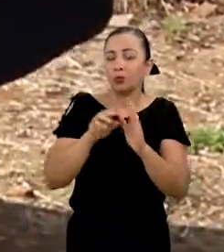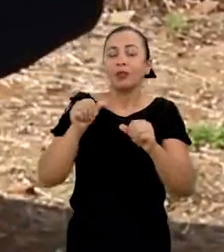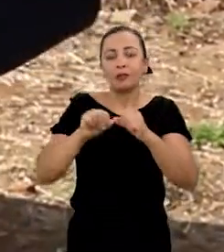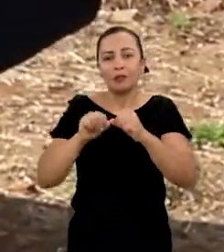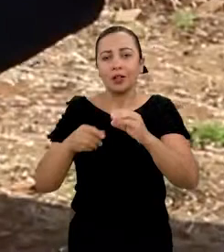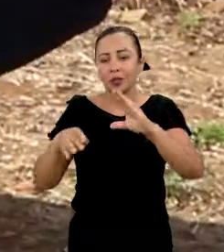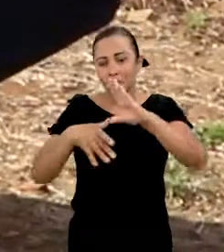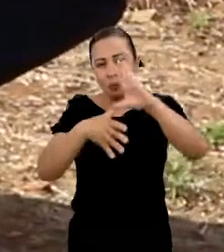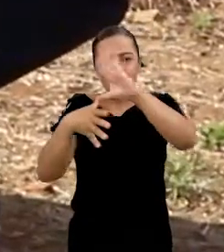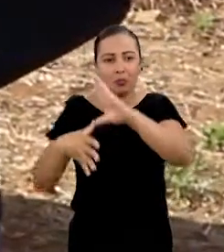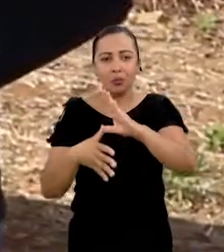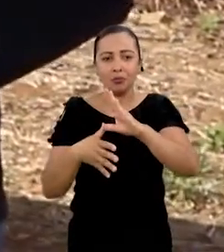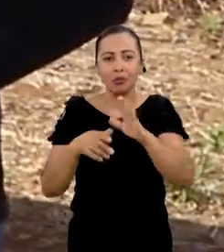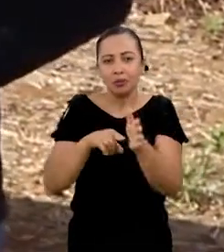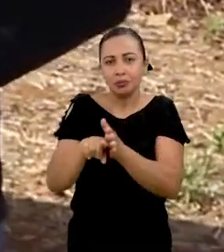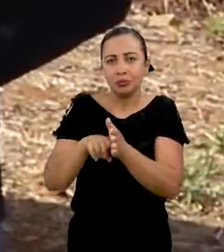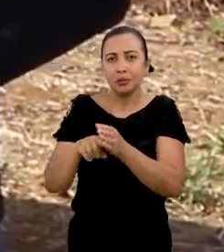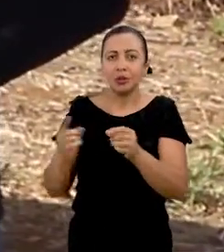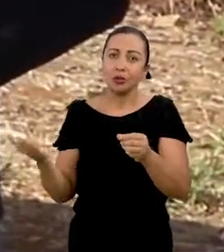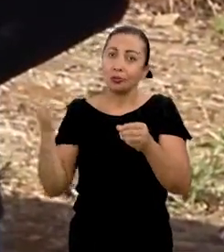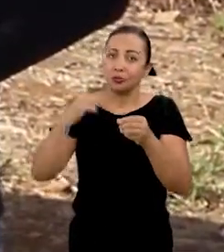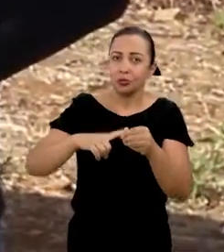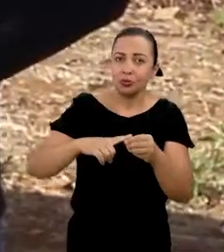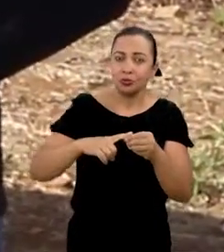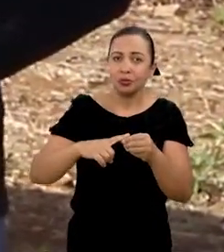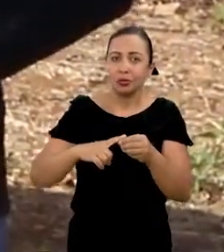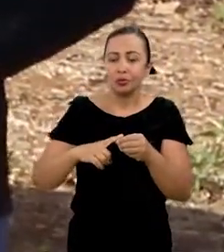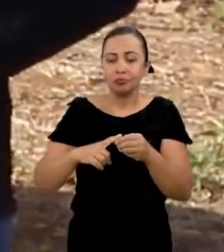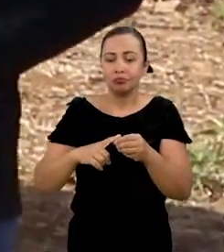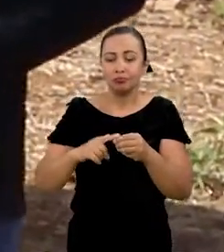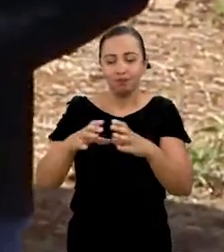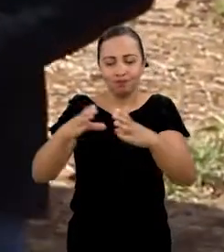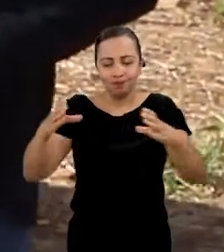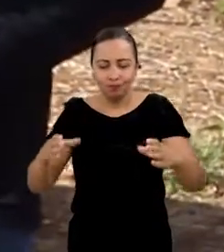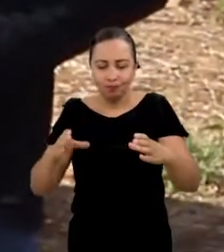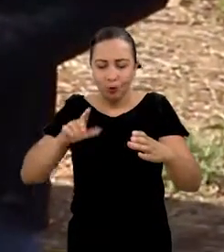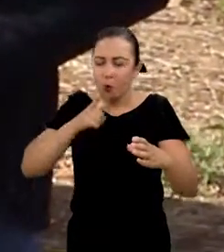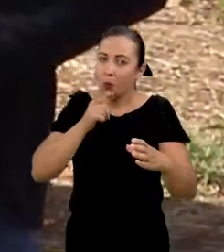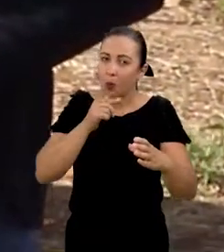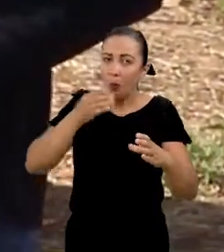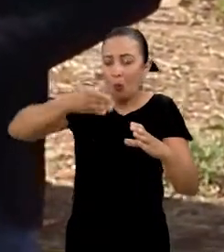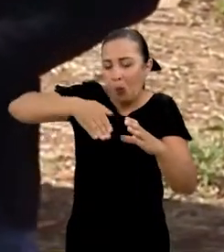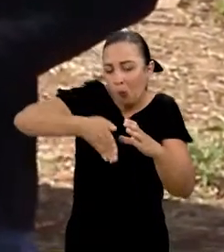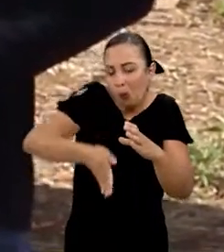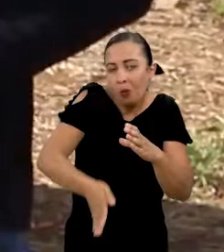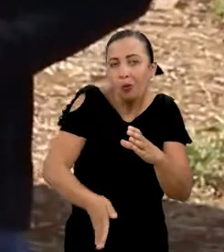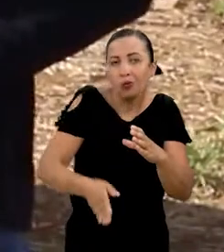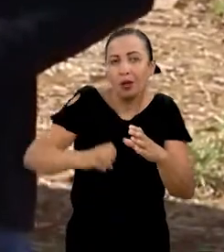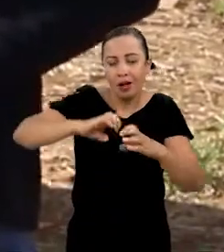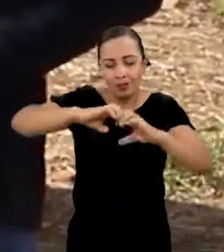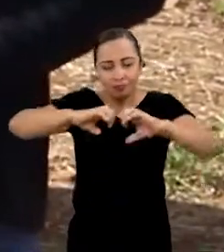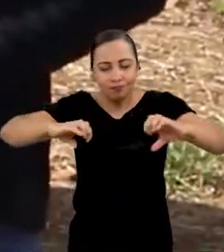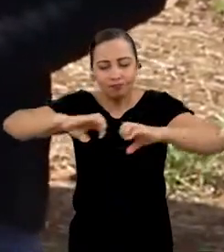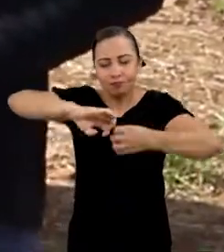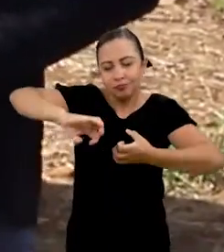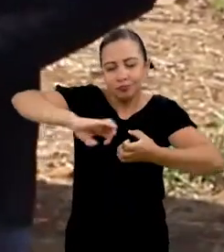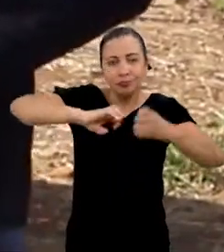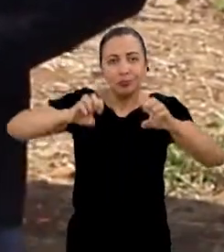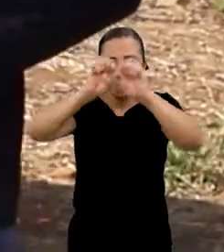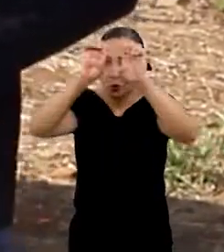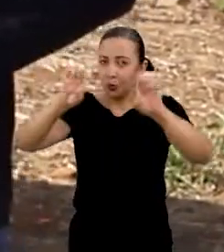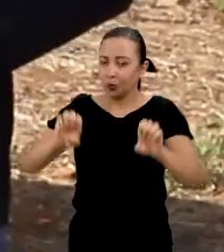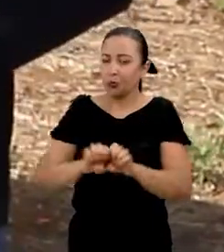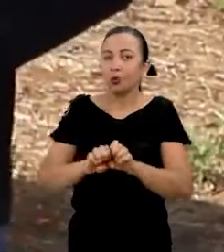gente fez o mapeamento e a gente chega no poço. É um procedimento bem simples, nós desmontamos ali a estrutura